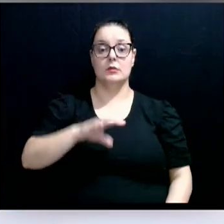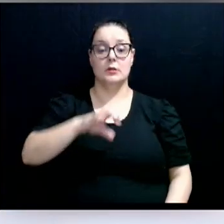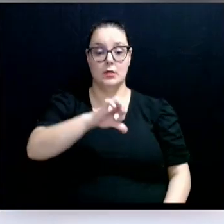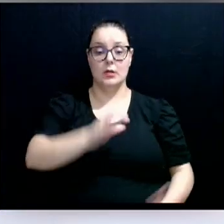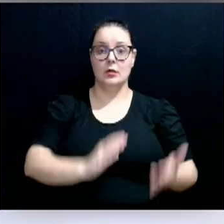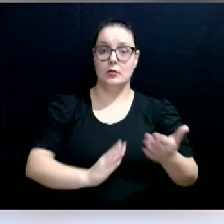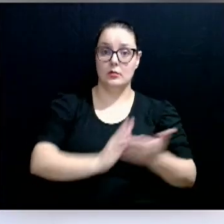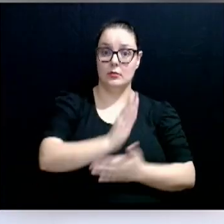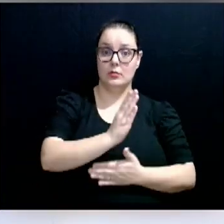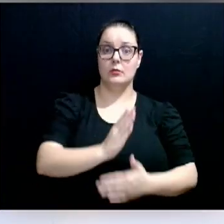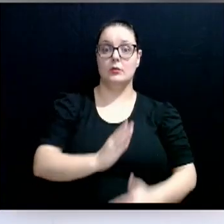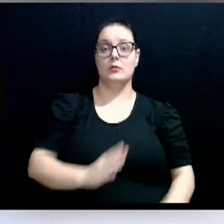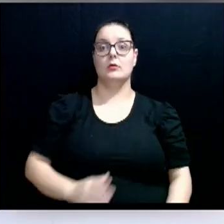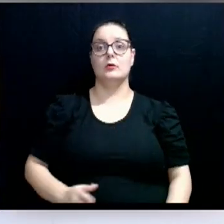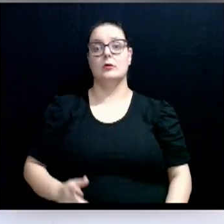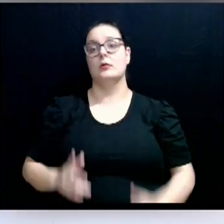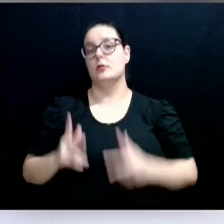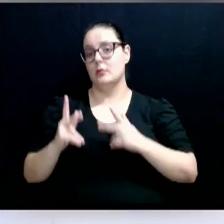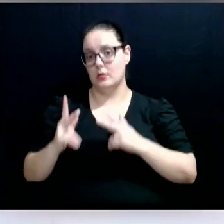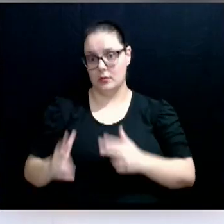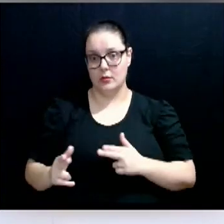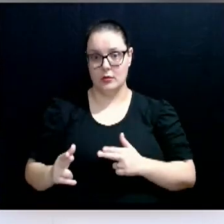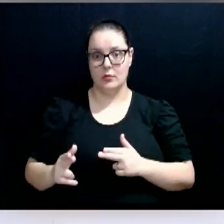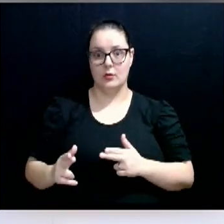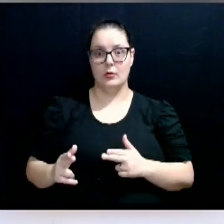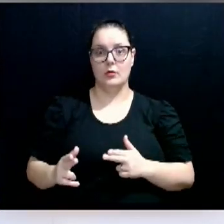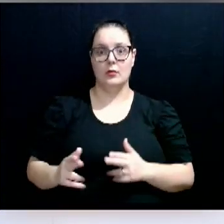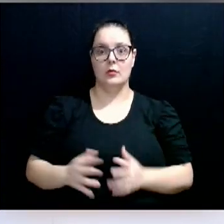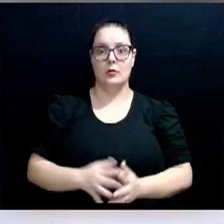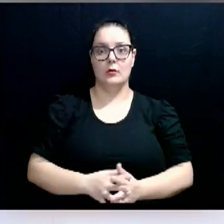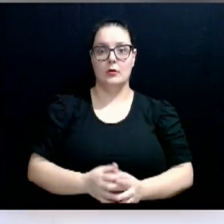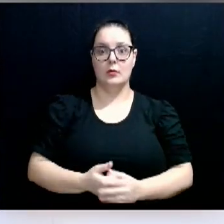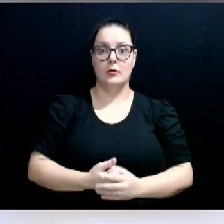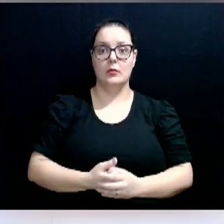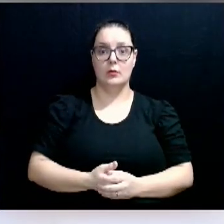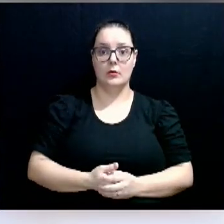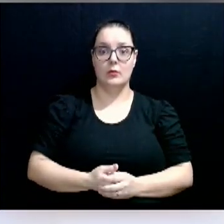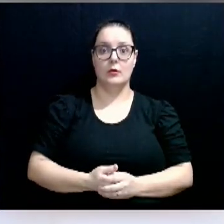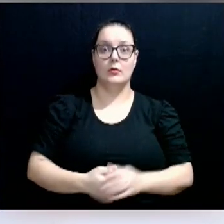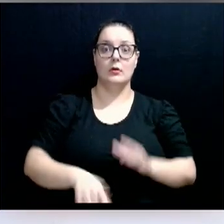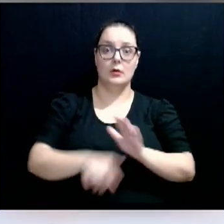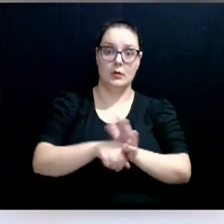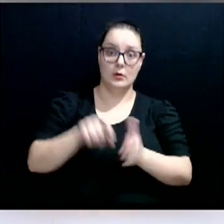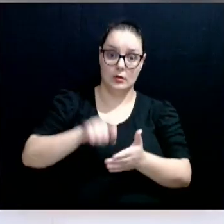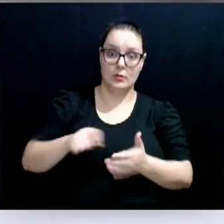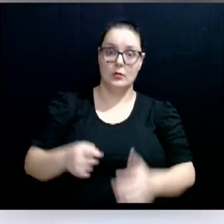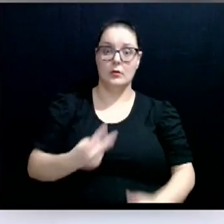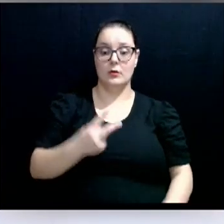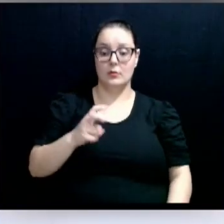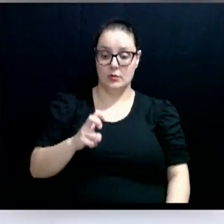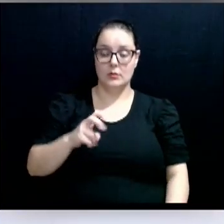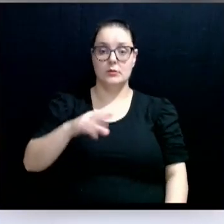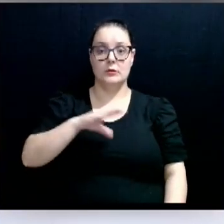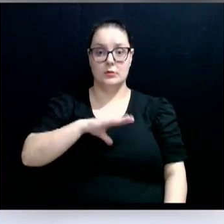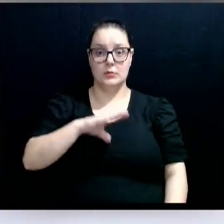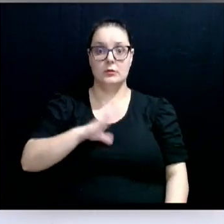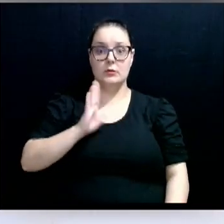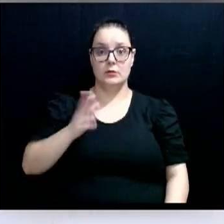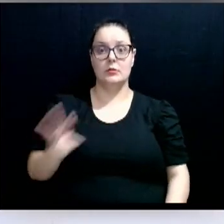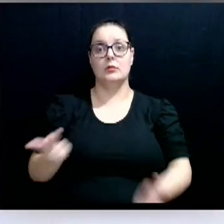aprovada, a mesma lei que eu escrevi aqui, já em 25 cidades ela já foi protocolada, em 9 ela já